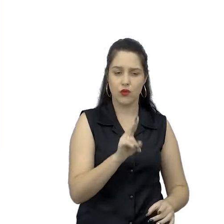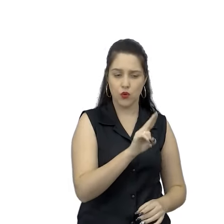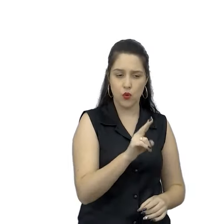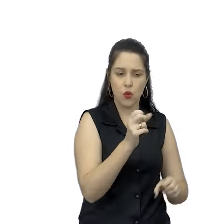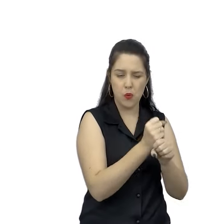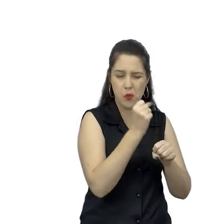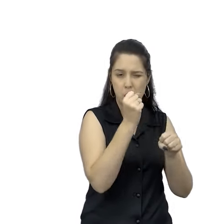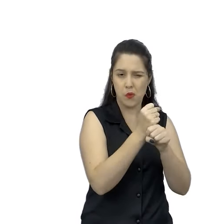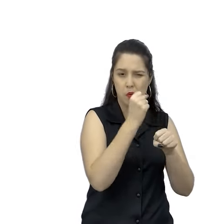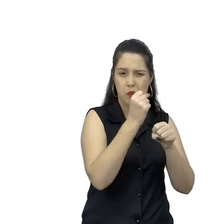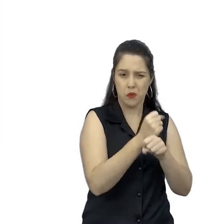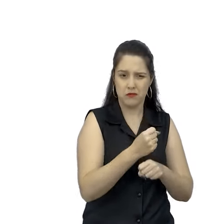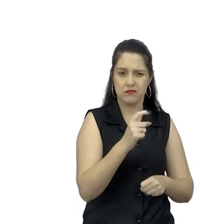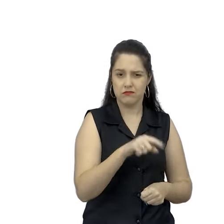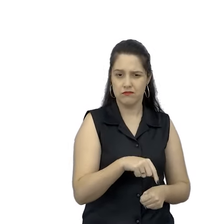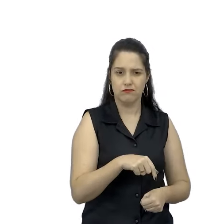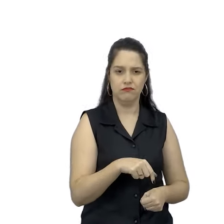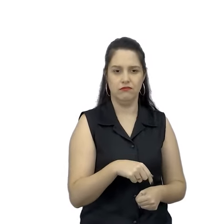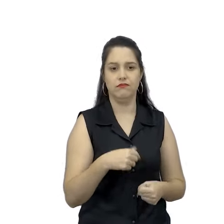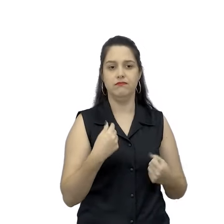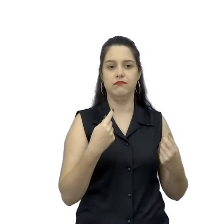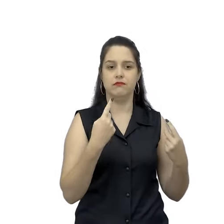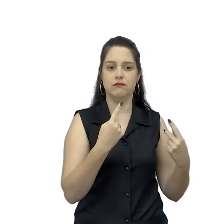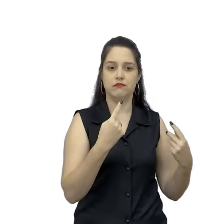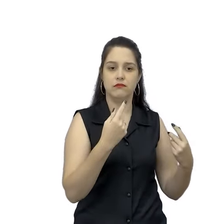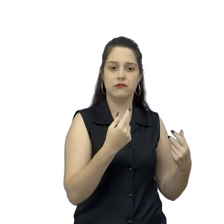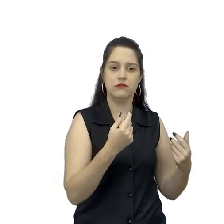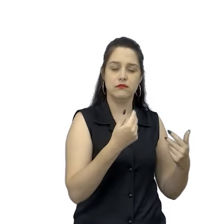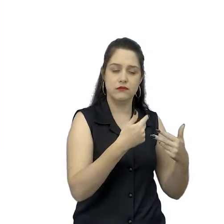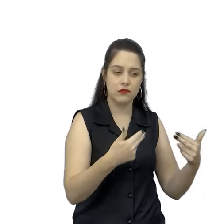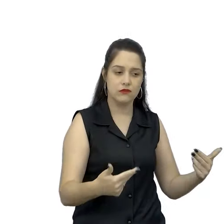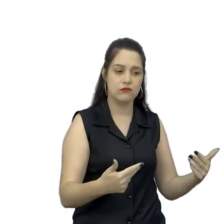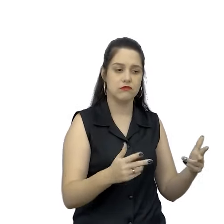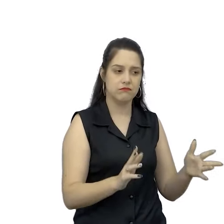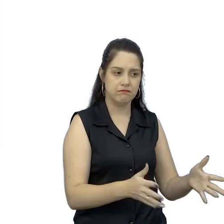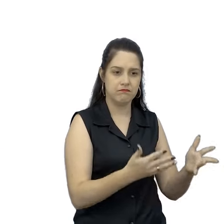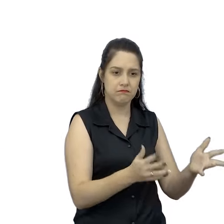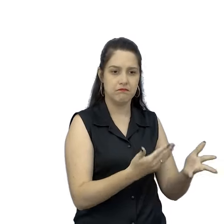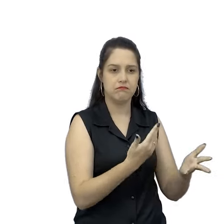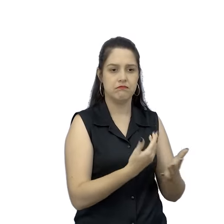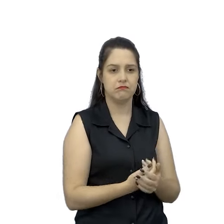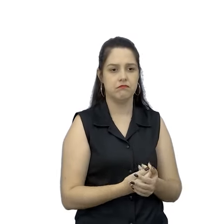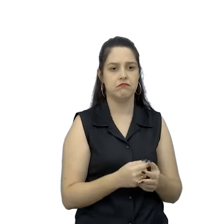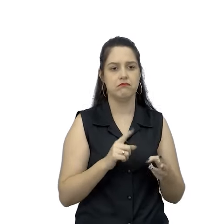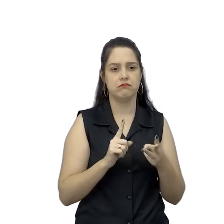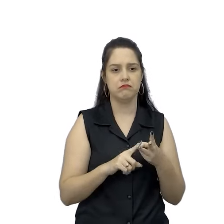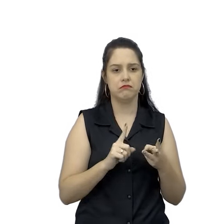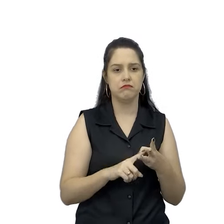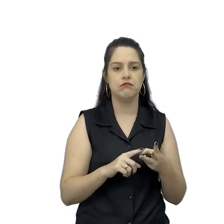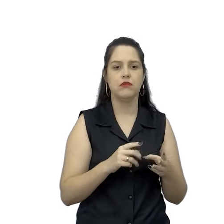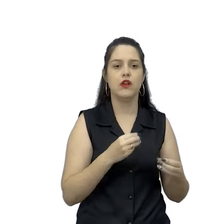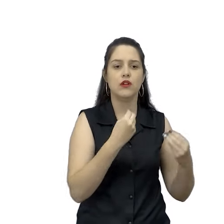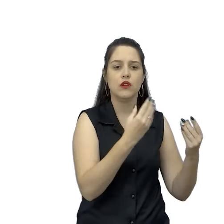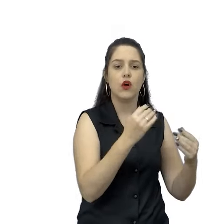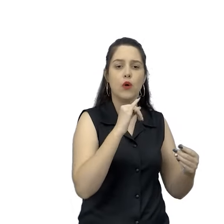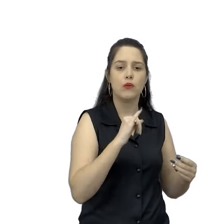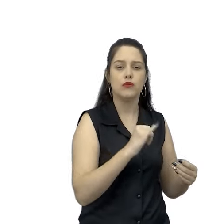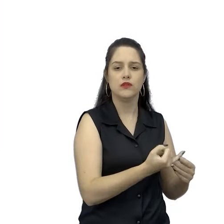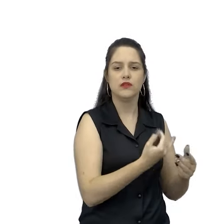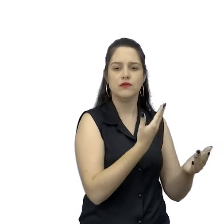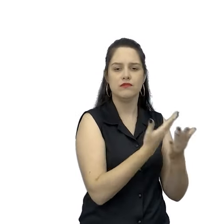Construir ali a sua argumentação, a sua resolução. Será que estão sendo oferecidas oportunidades para que